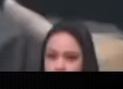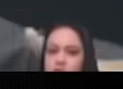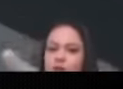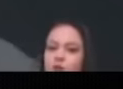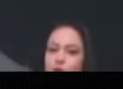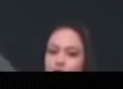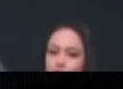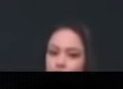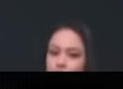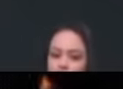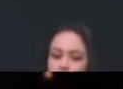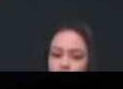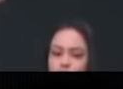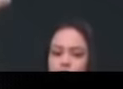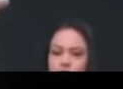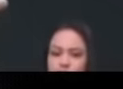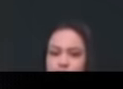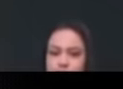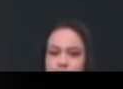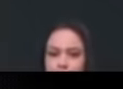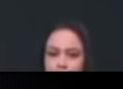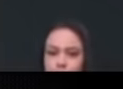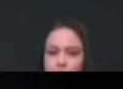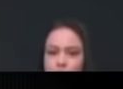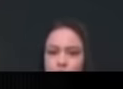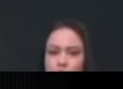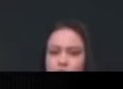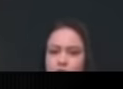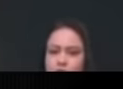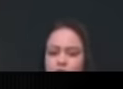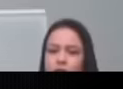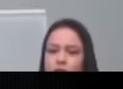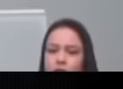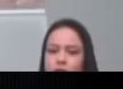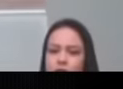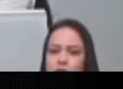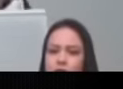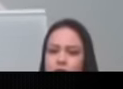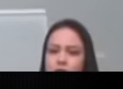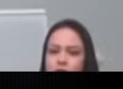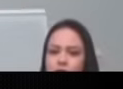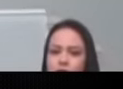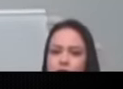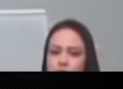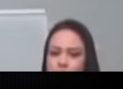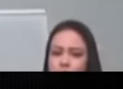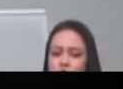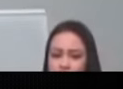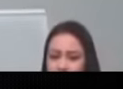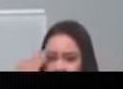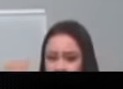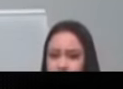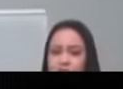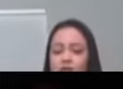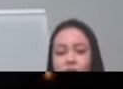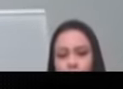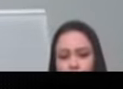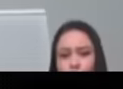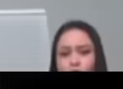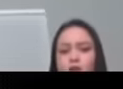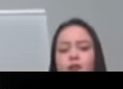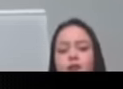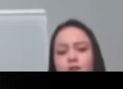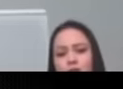Nós vamos explodir o Supremo de Não, porque Reclamação sem que nós tenhamos. 67% já com essa Não, interpretação, porque vão continuar